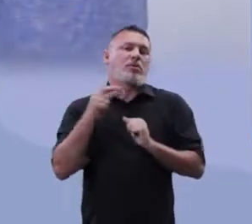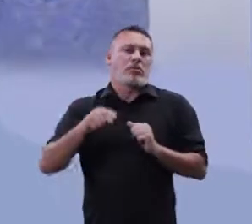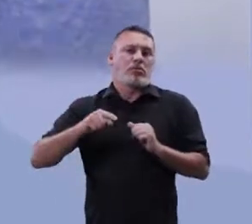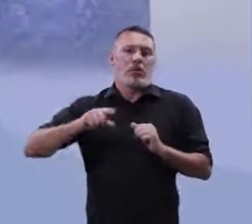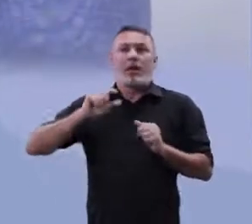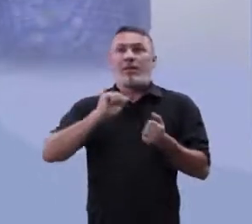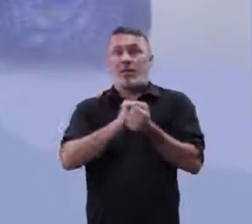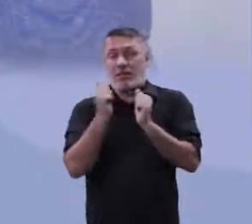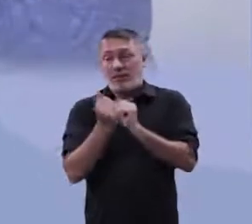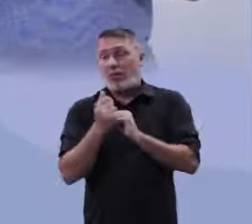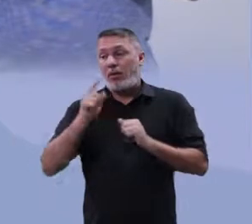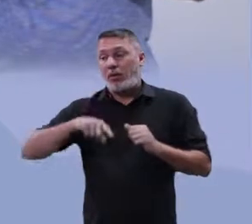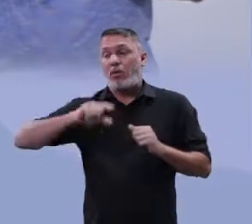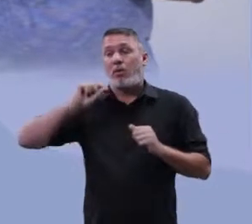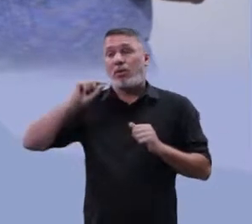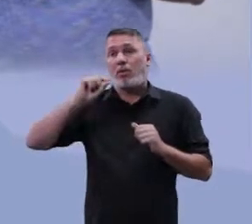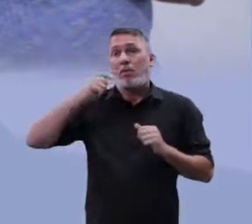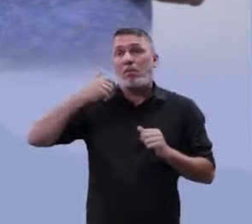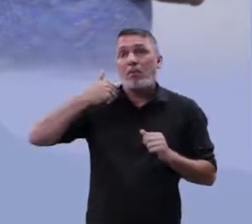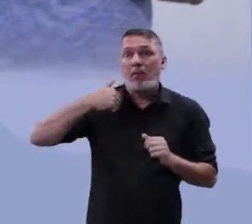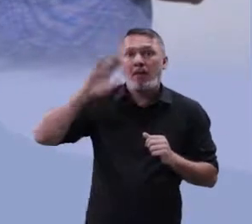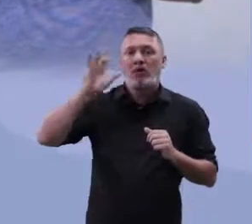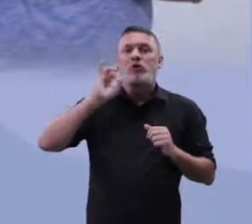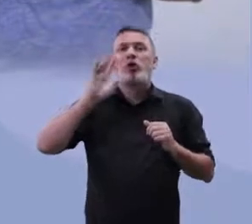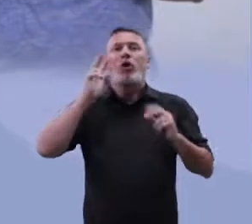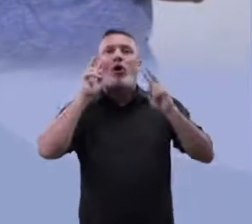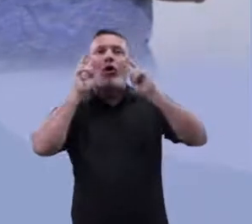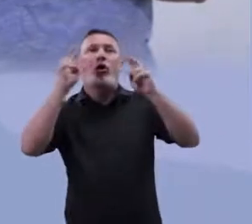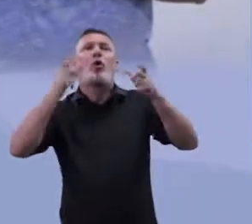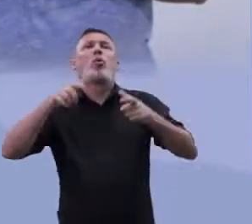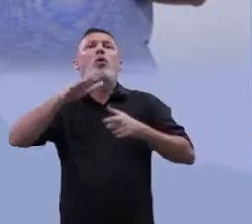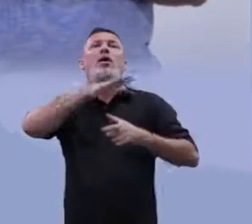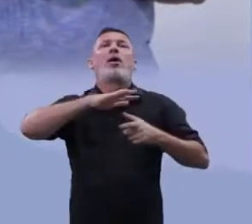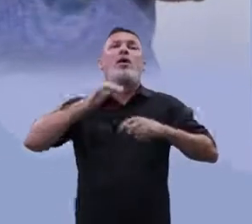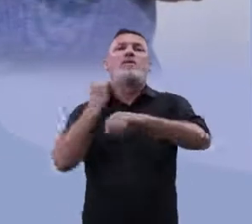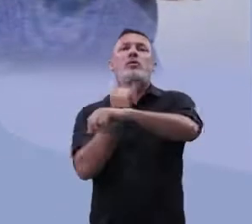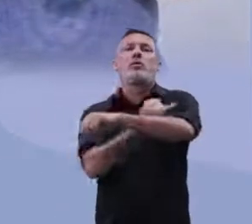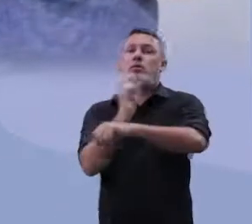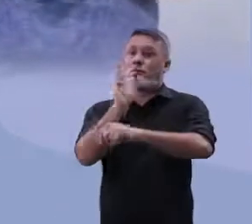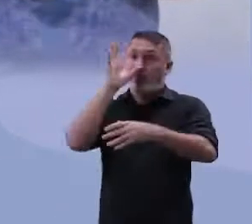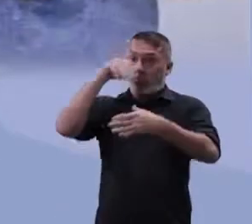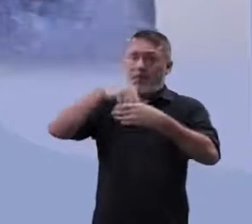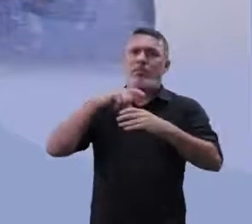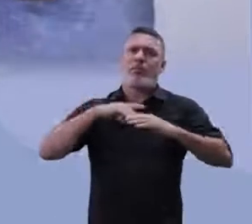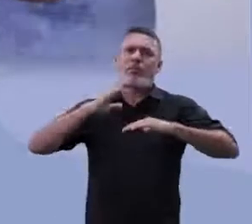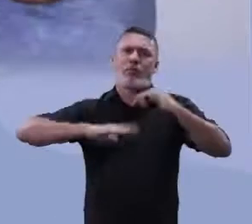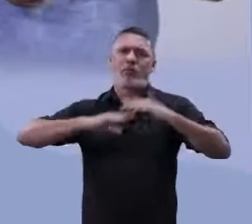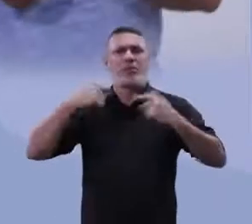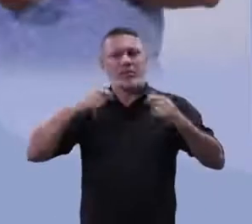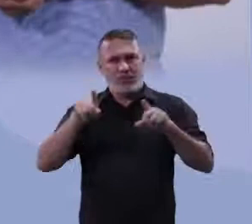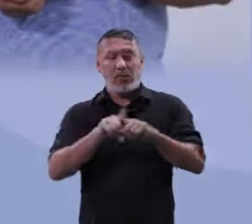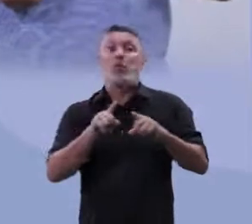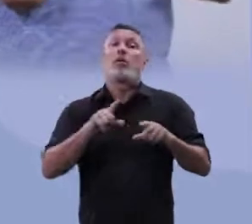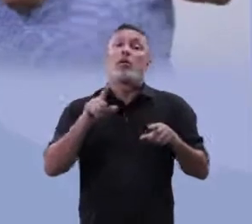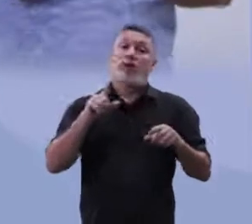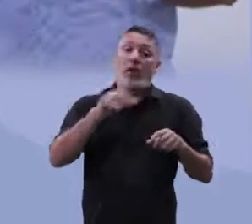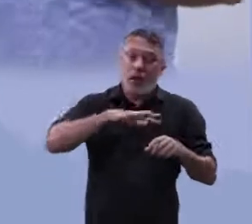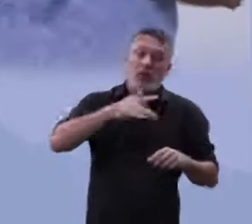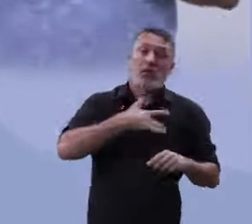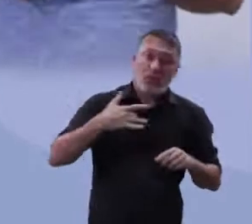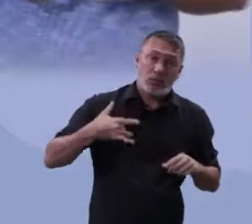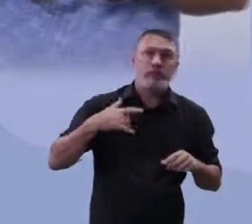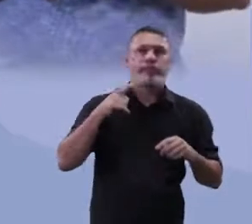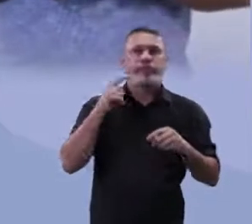também ela vai muito além do aspecto físico. Eu preciso de ter profissionais, até mesmo da área de